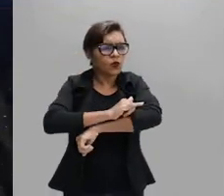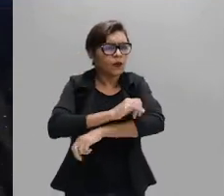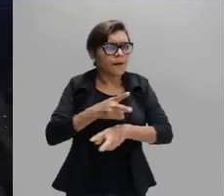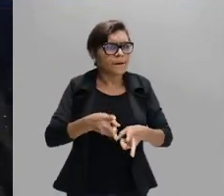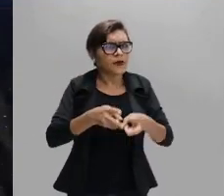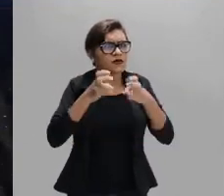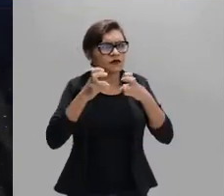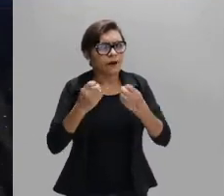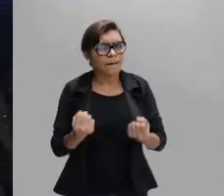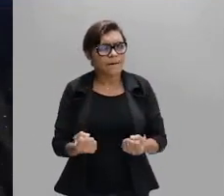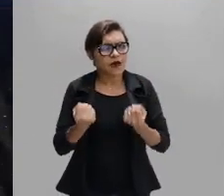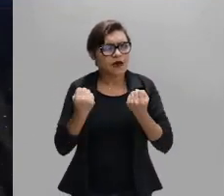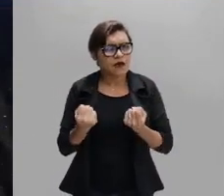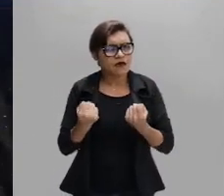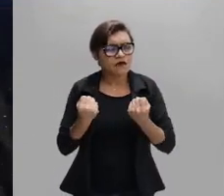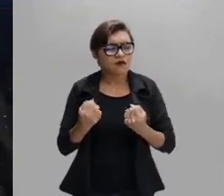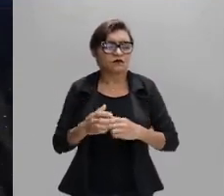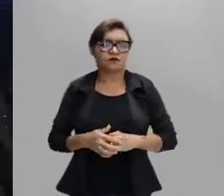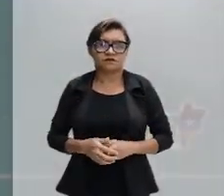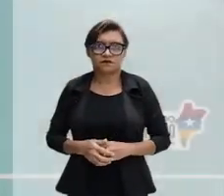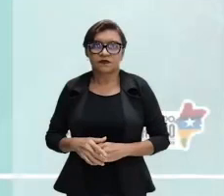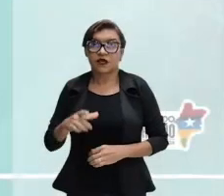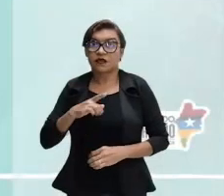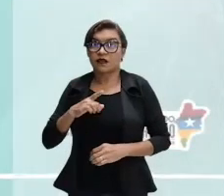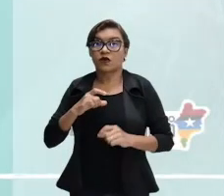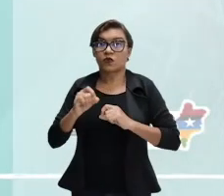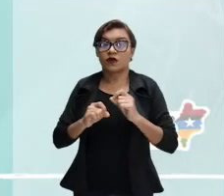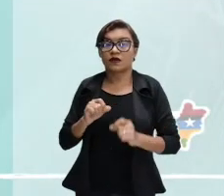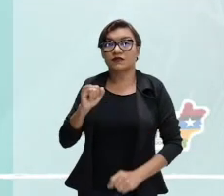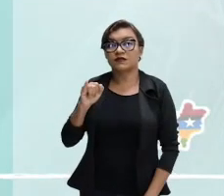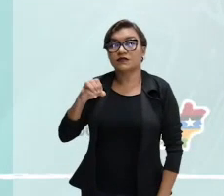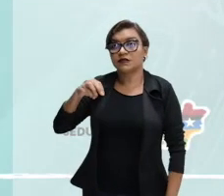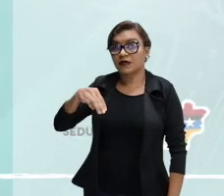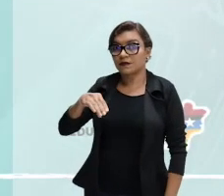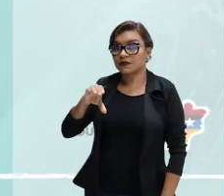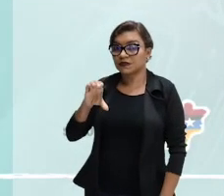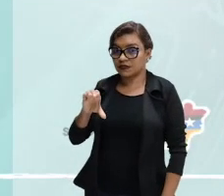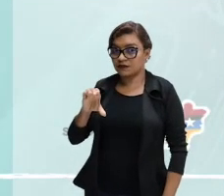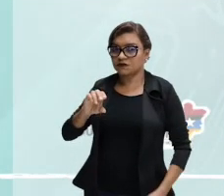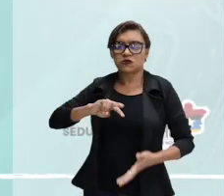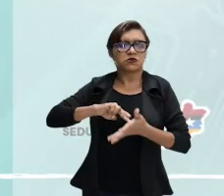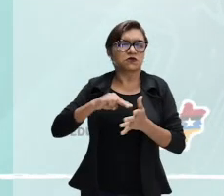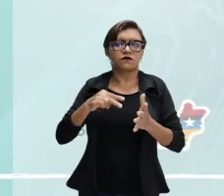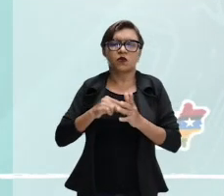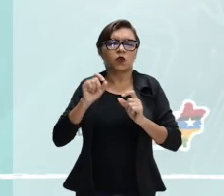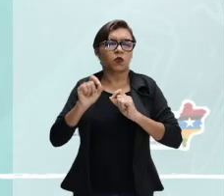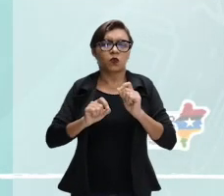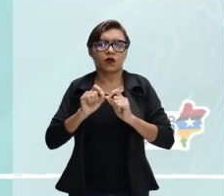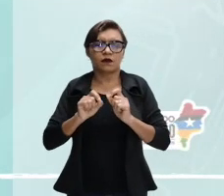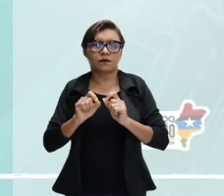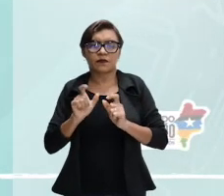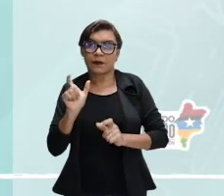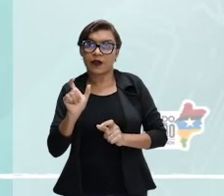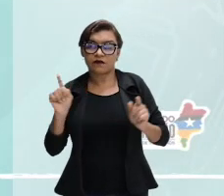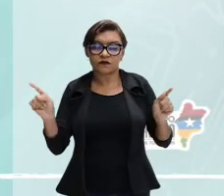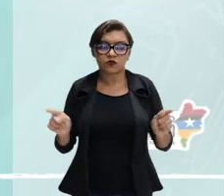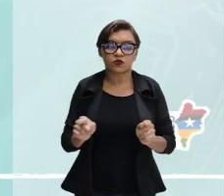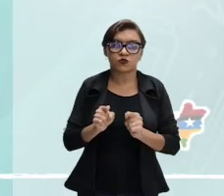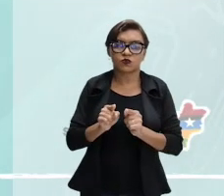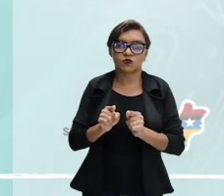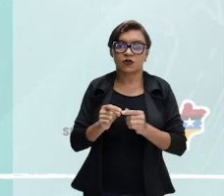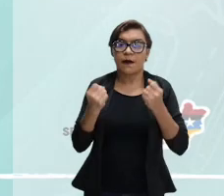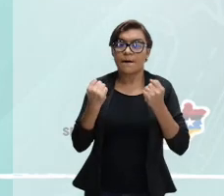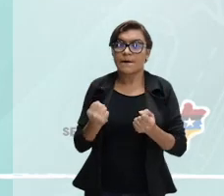está no seu peso ideal? Existe o IMC, tá, galera? O IMC é o quê? É a sigla para Índice de